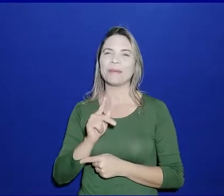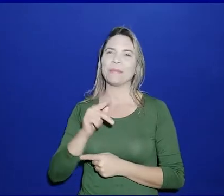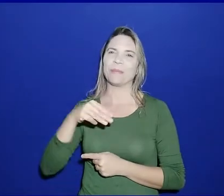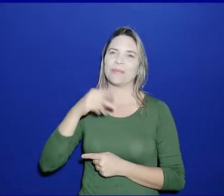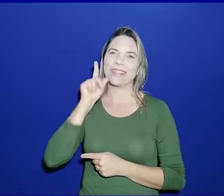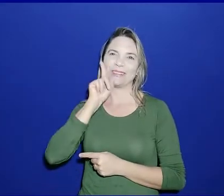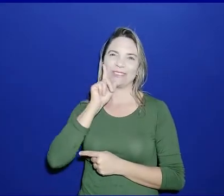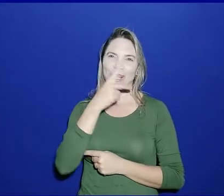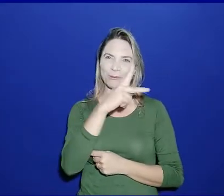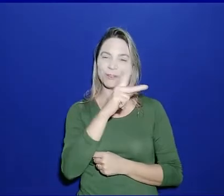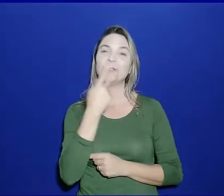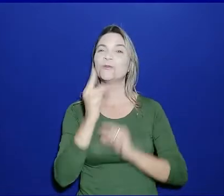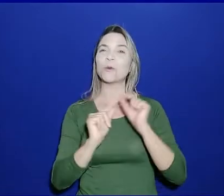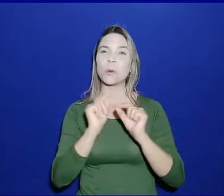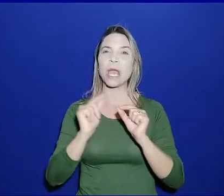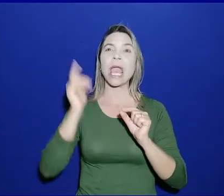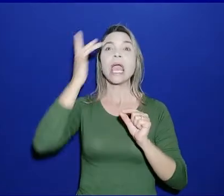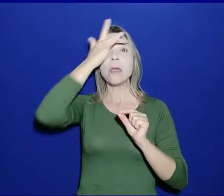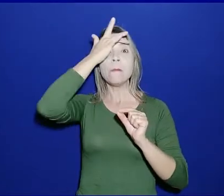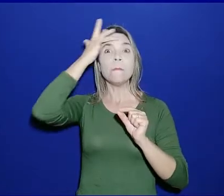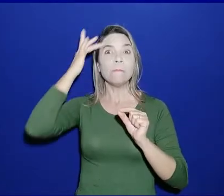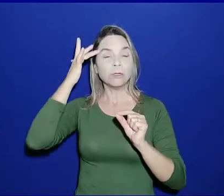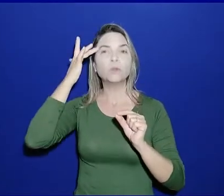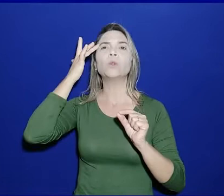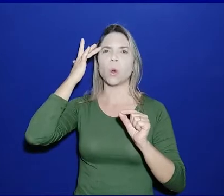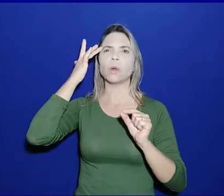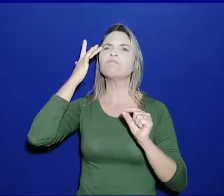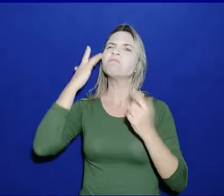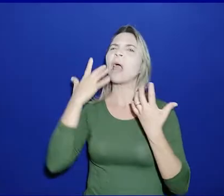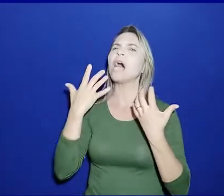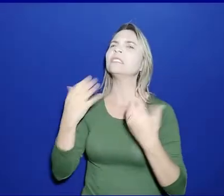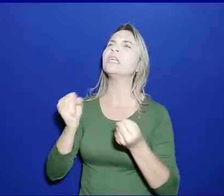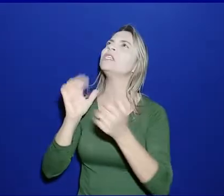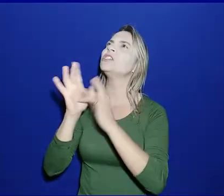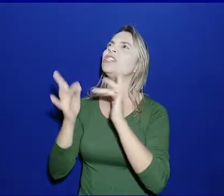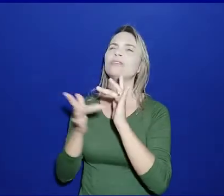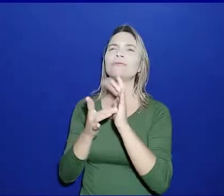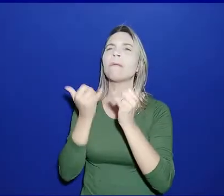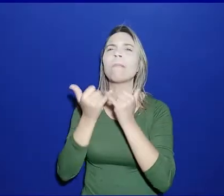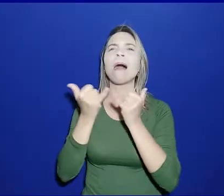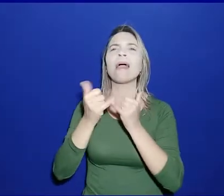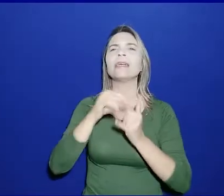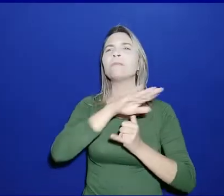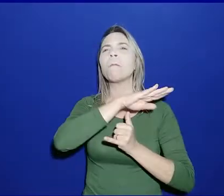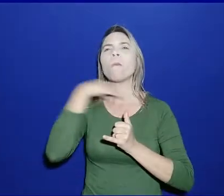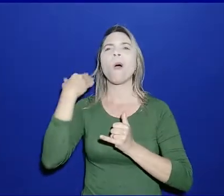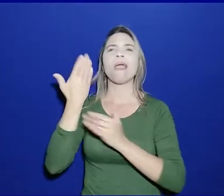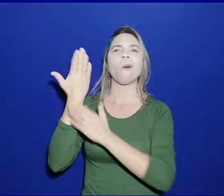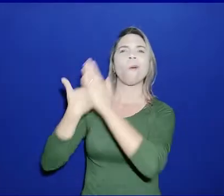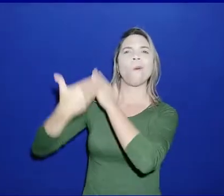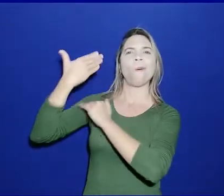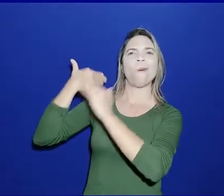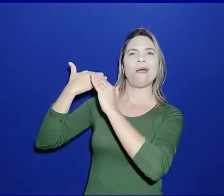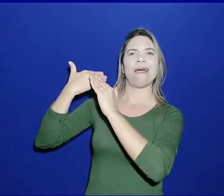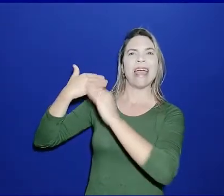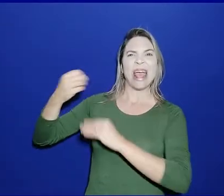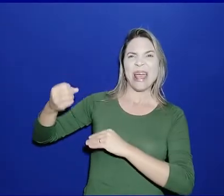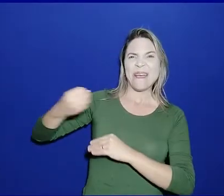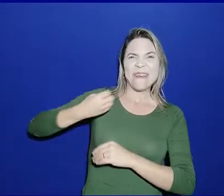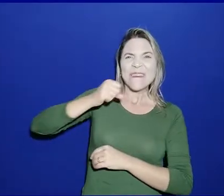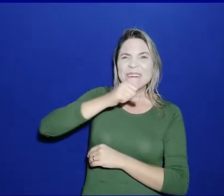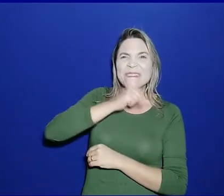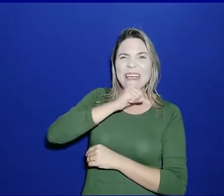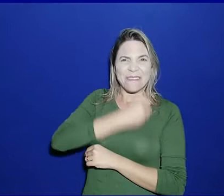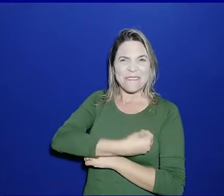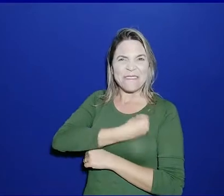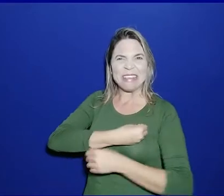que só o homem crucificado pode pregar a cruz. Por quê? O homem que morreu em Cristo é aquele